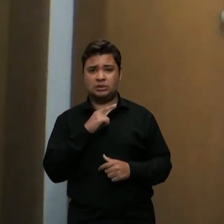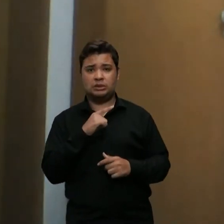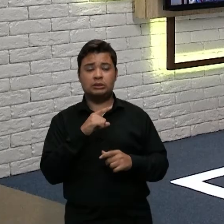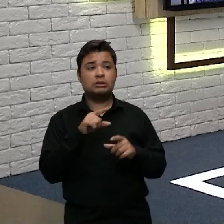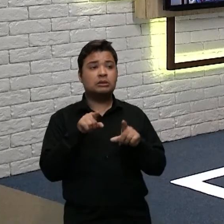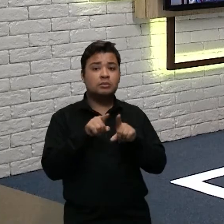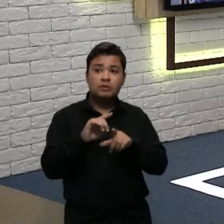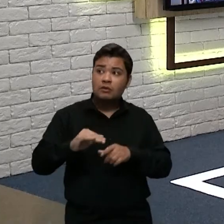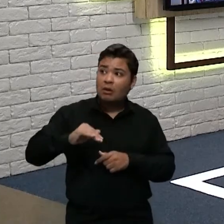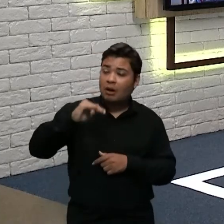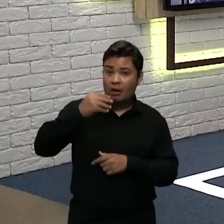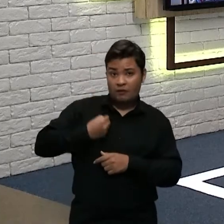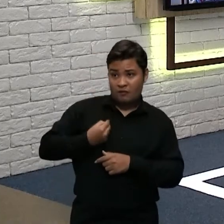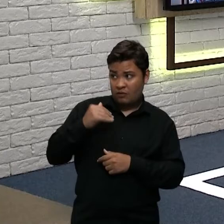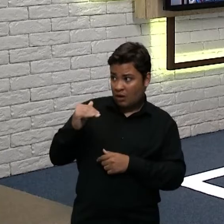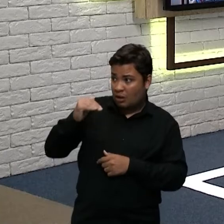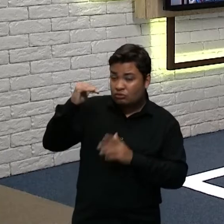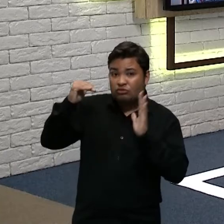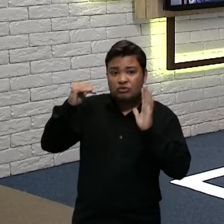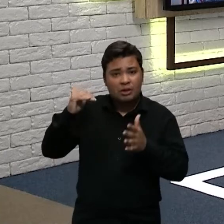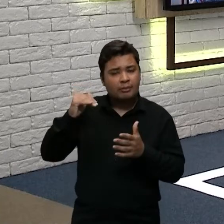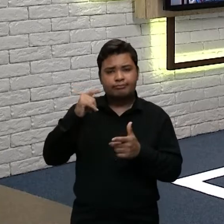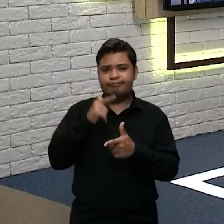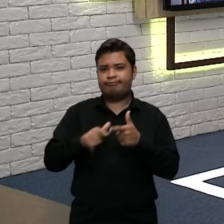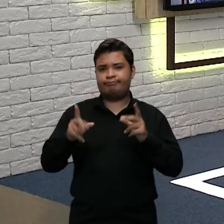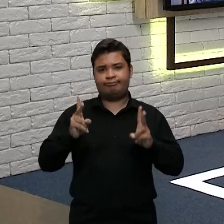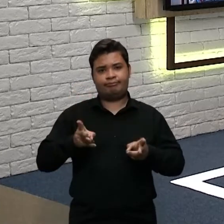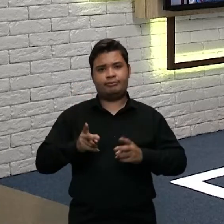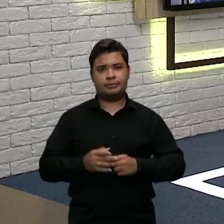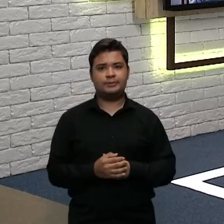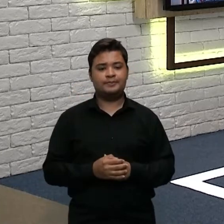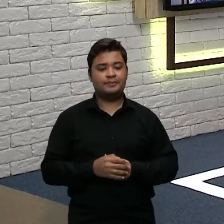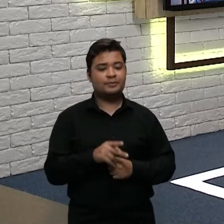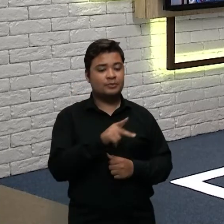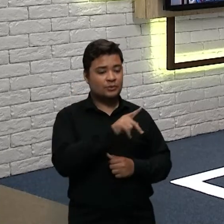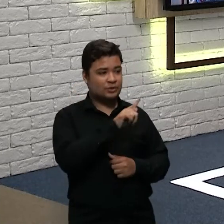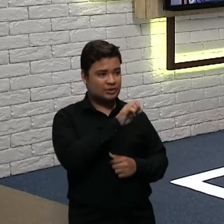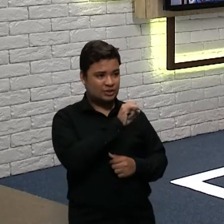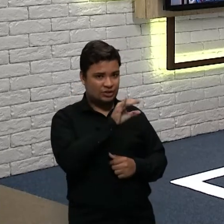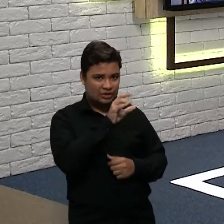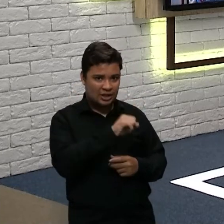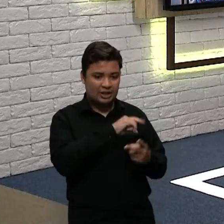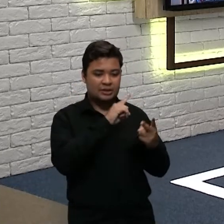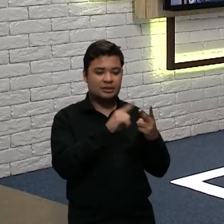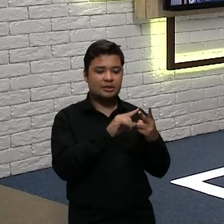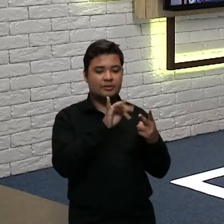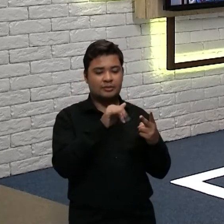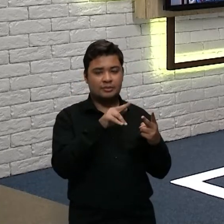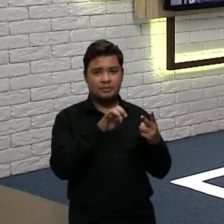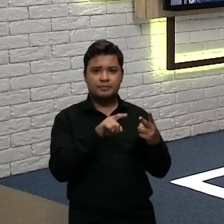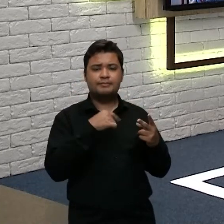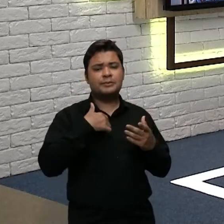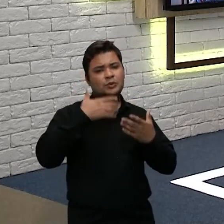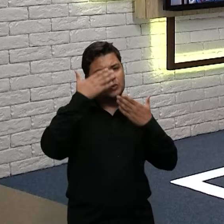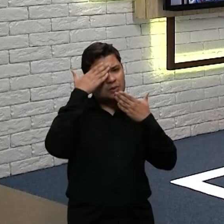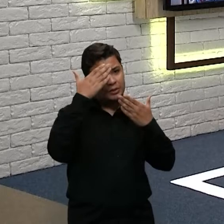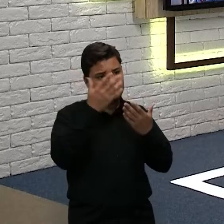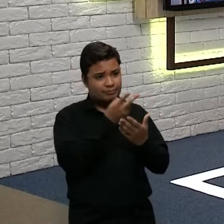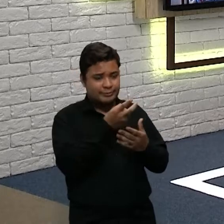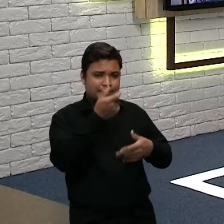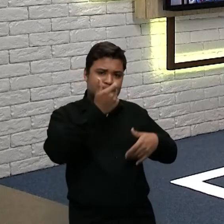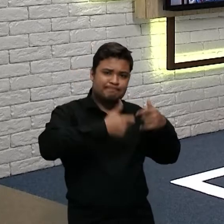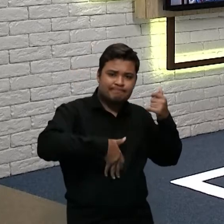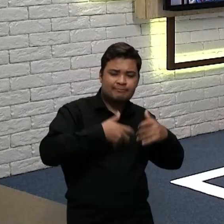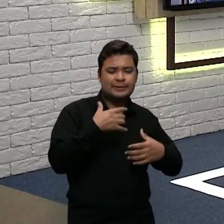vida adulta. Perfeito. Professora Jéssica, professora Fabiana, eu agradeço a fala de ambas, tenho certeza que a